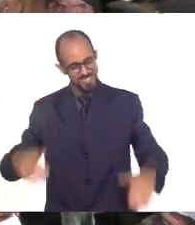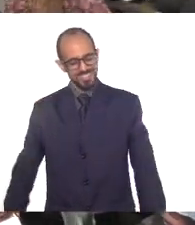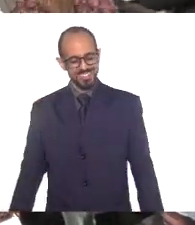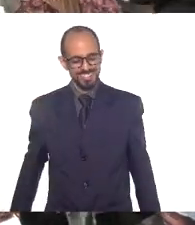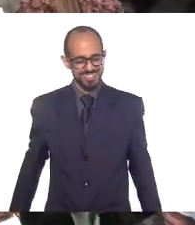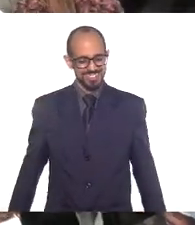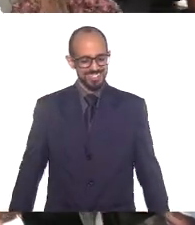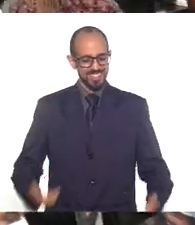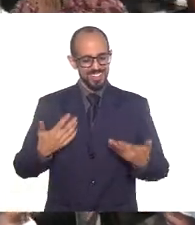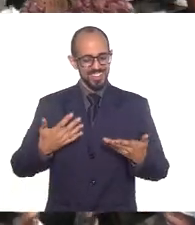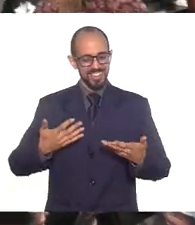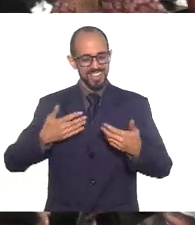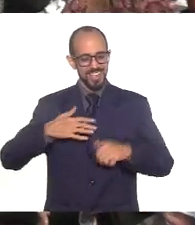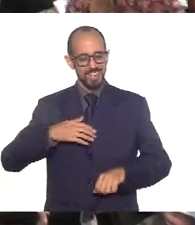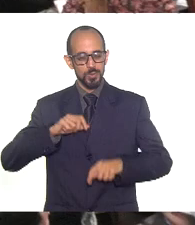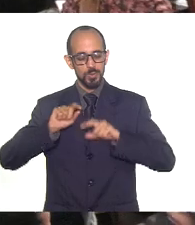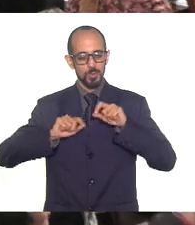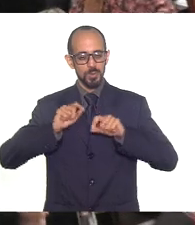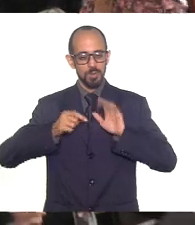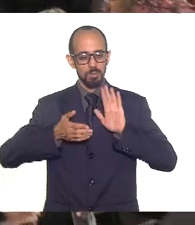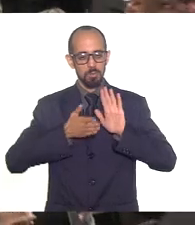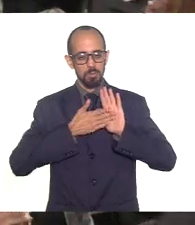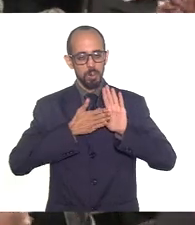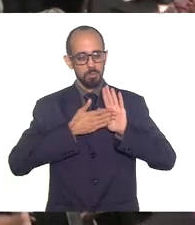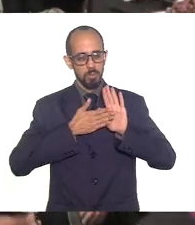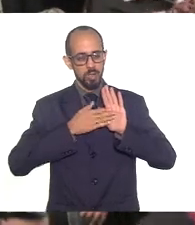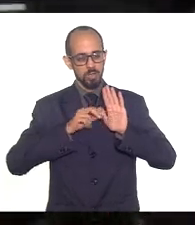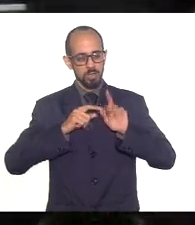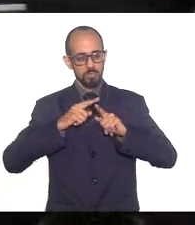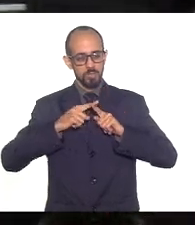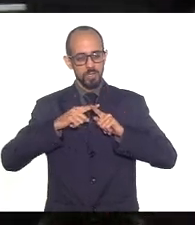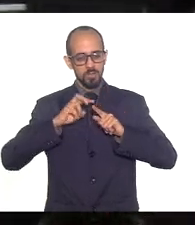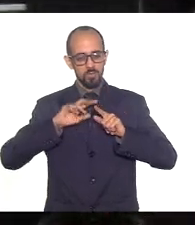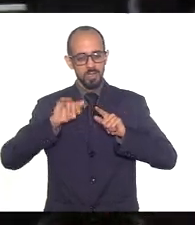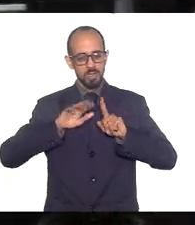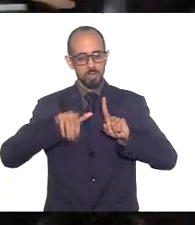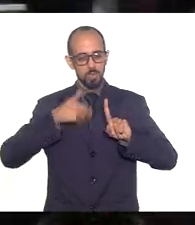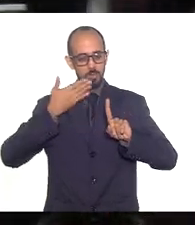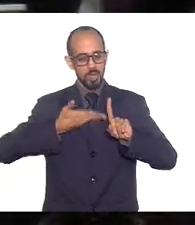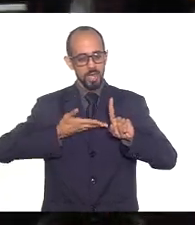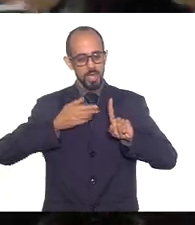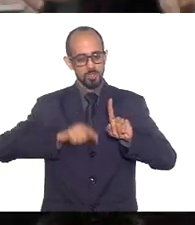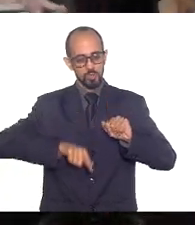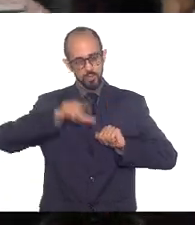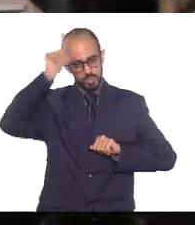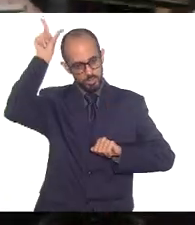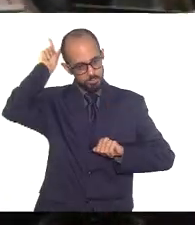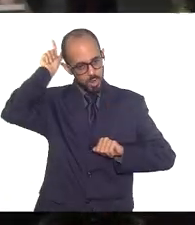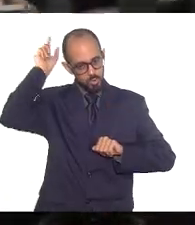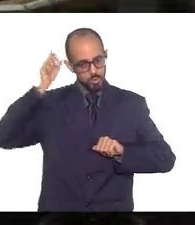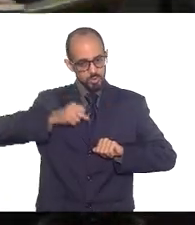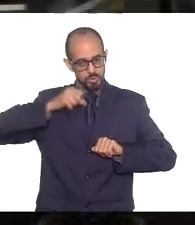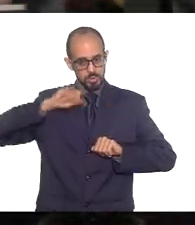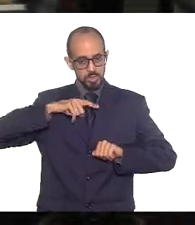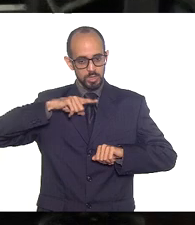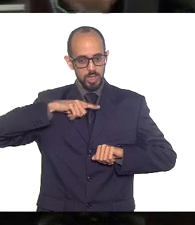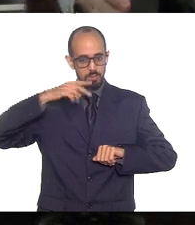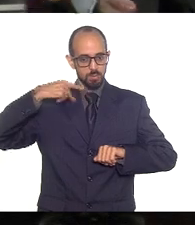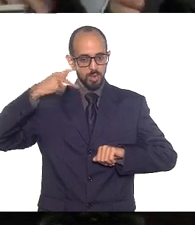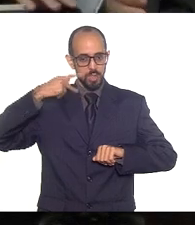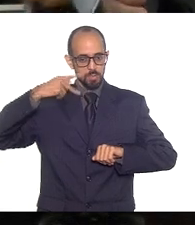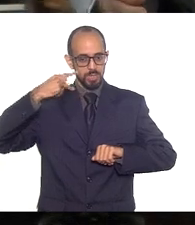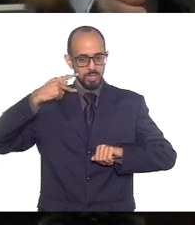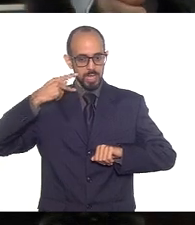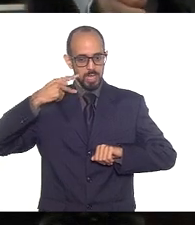queria grupo aqui o que vai ser uma despedida uma homenagem ao dos Paulo se tiver um parlamentar aqui